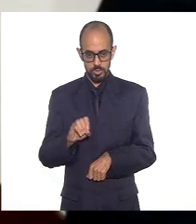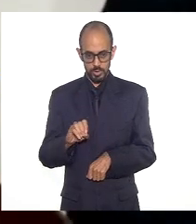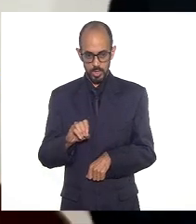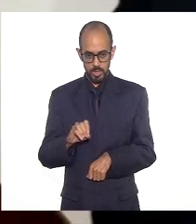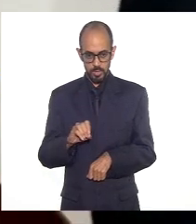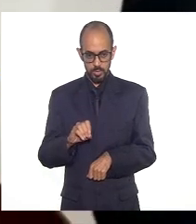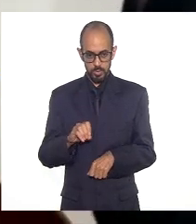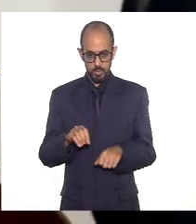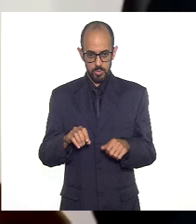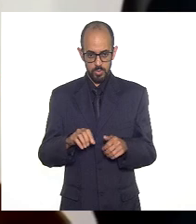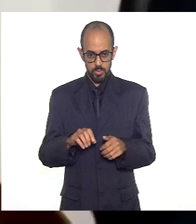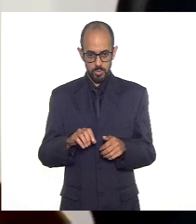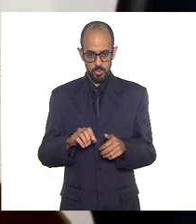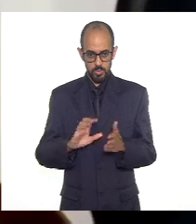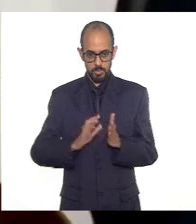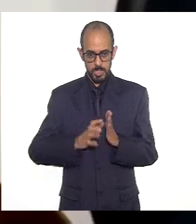PT,